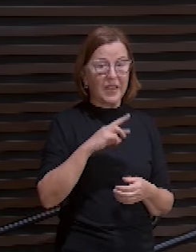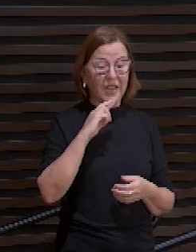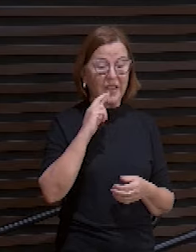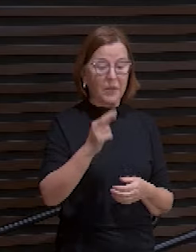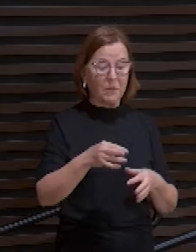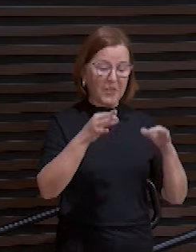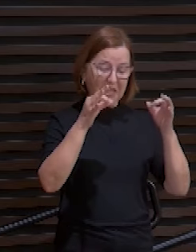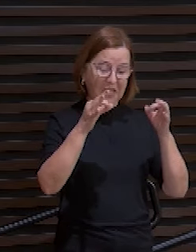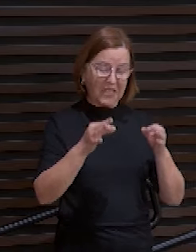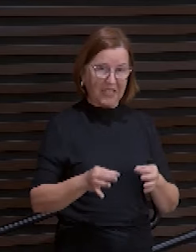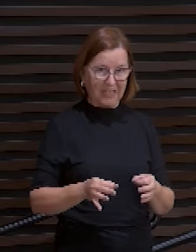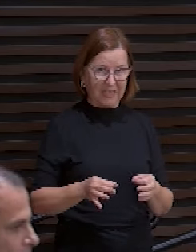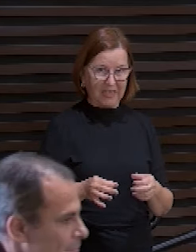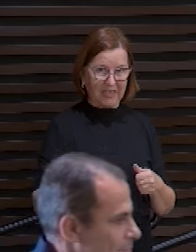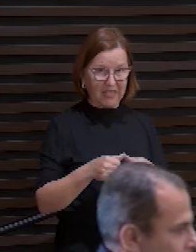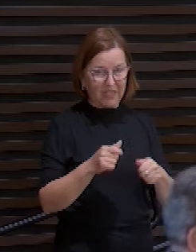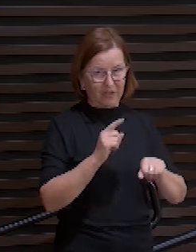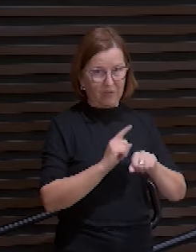circunstâncias